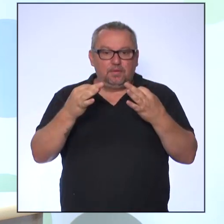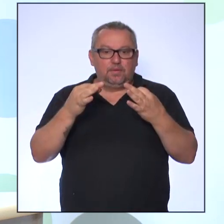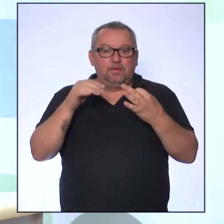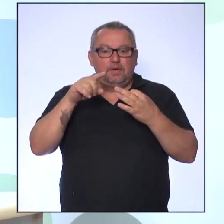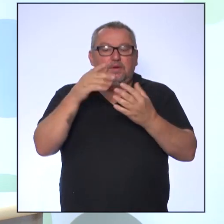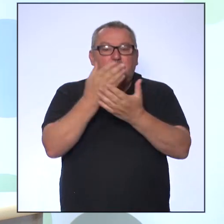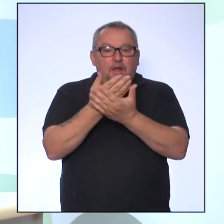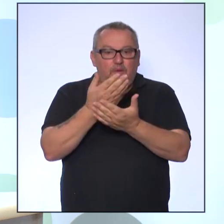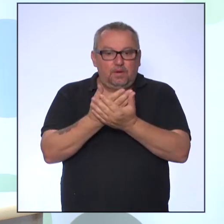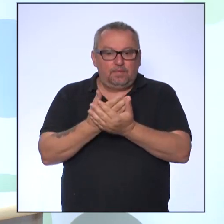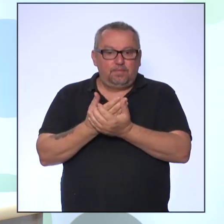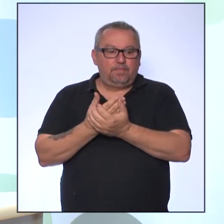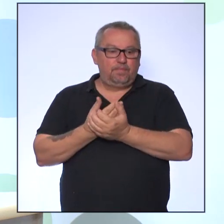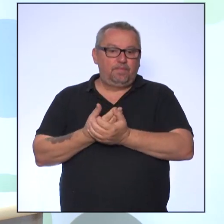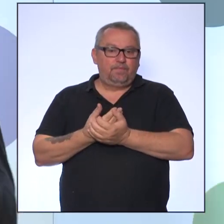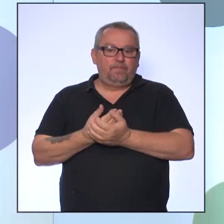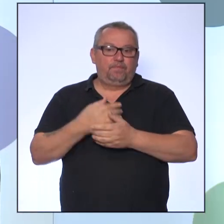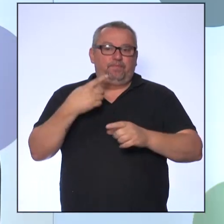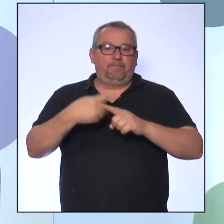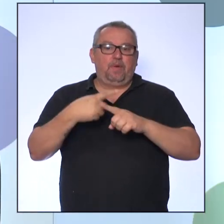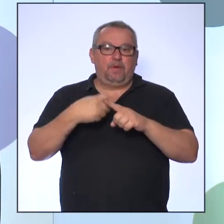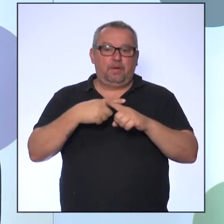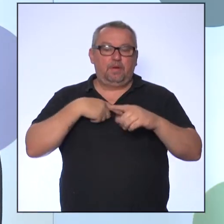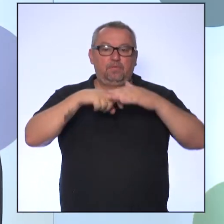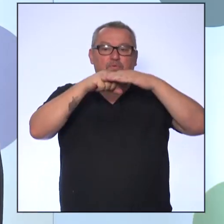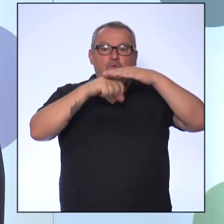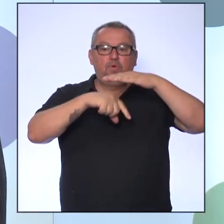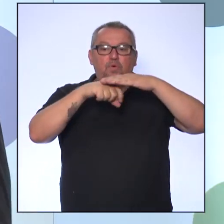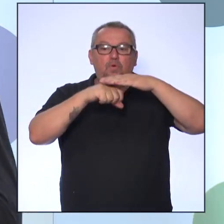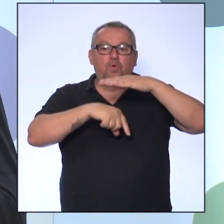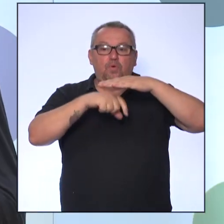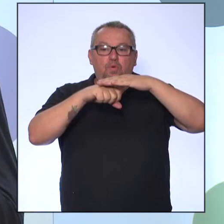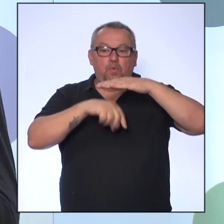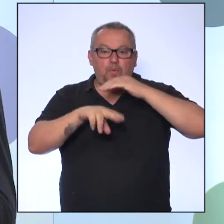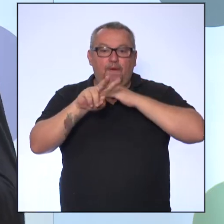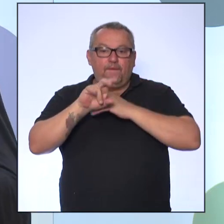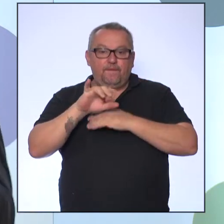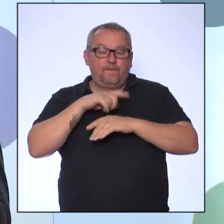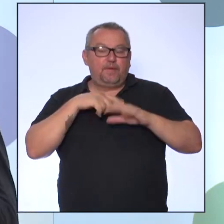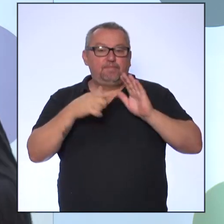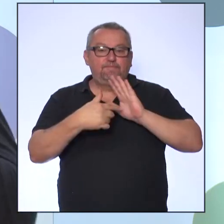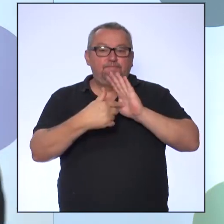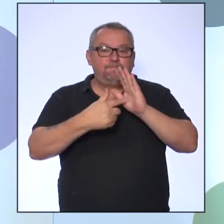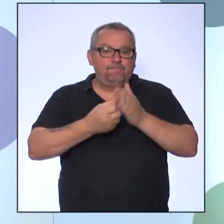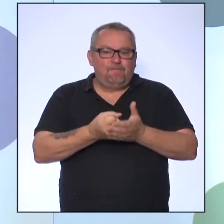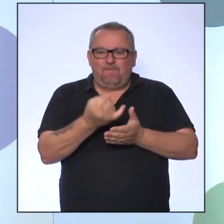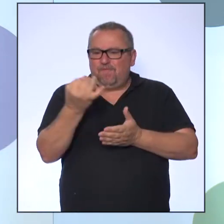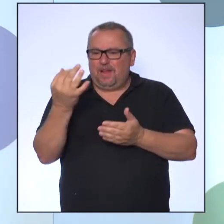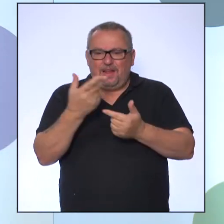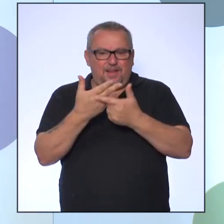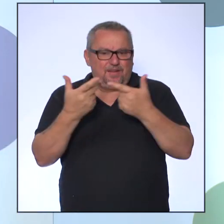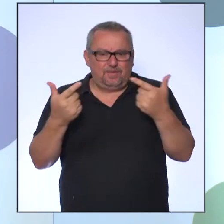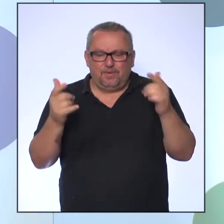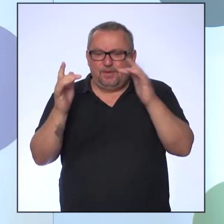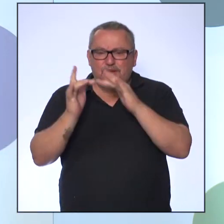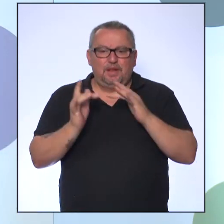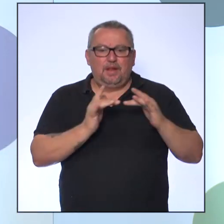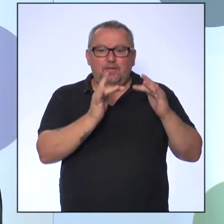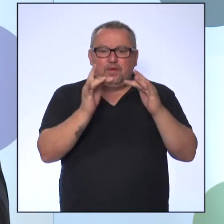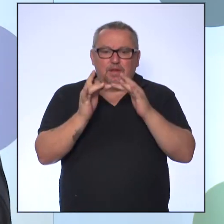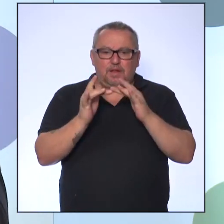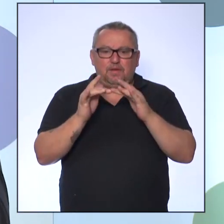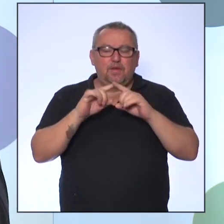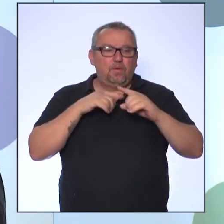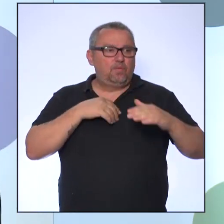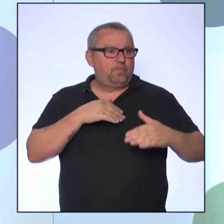Sim, aula. sim, Por nessa quê? parte. Porque eu acho que o fluxograma ele vai explicar muitas coisas relacionadas ao